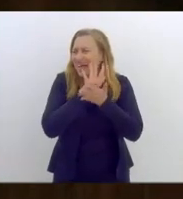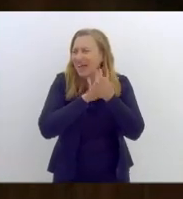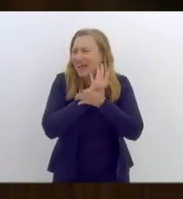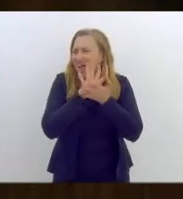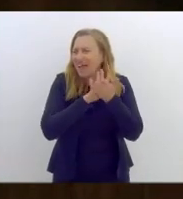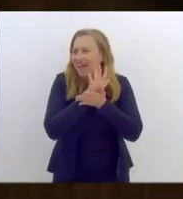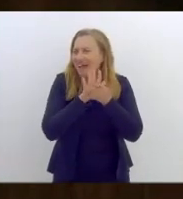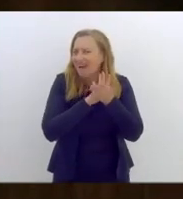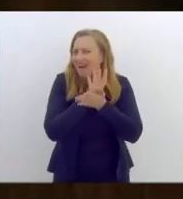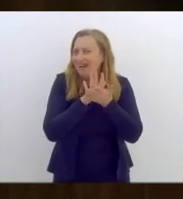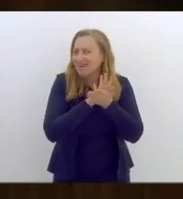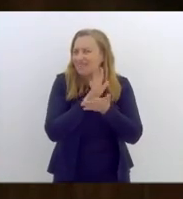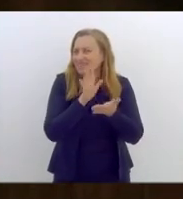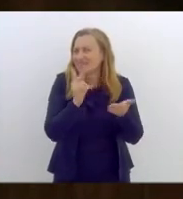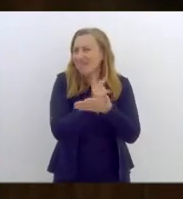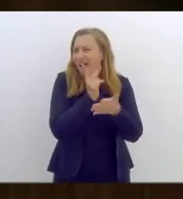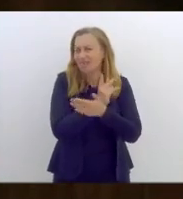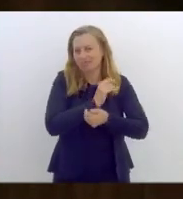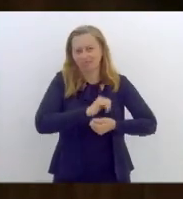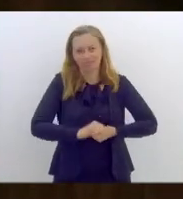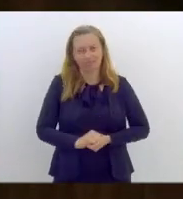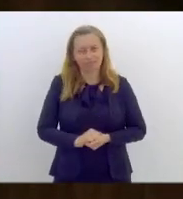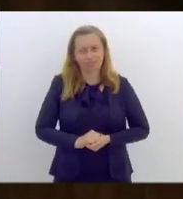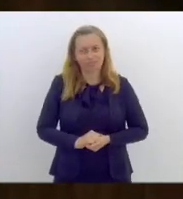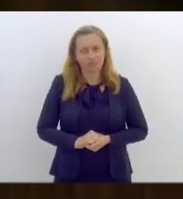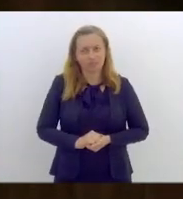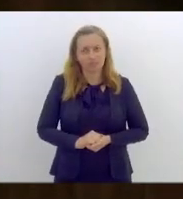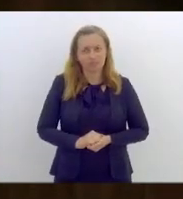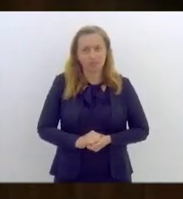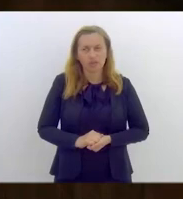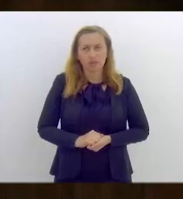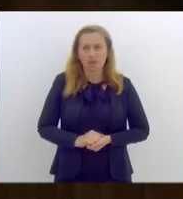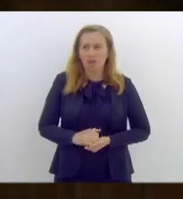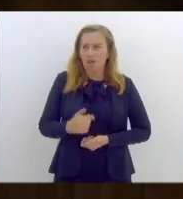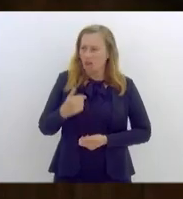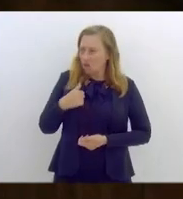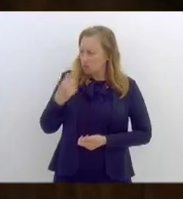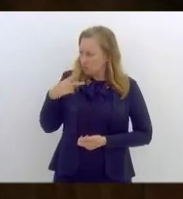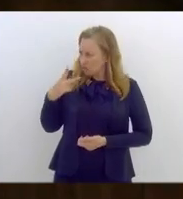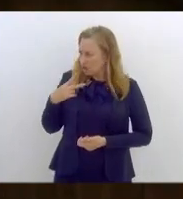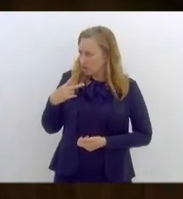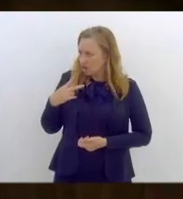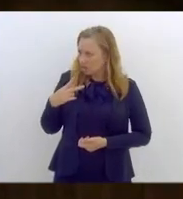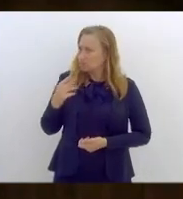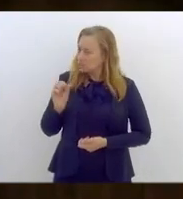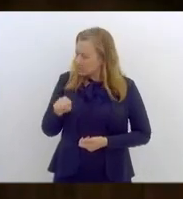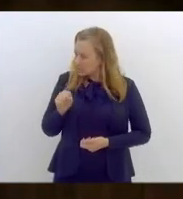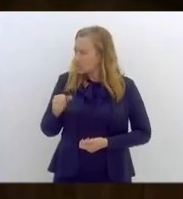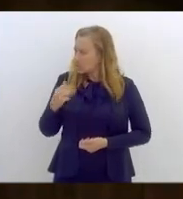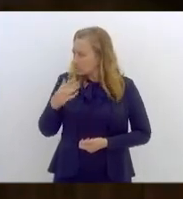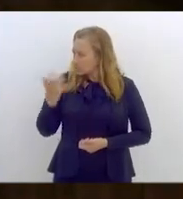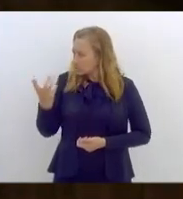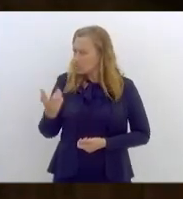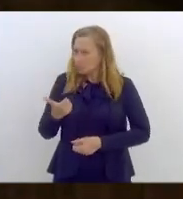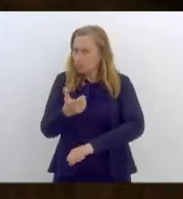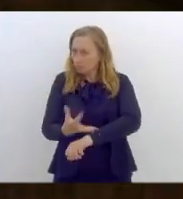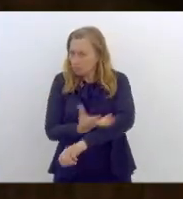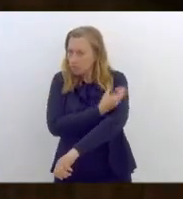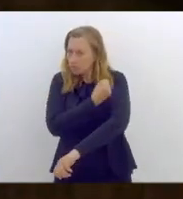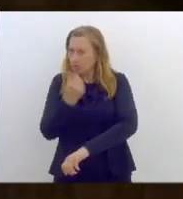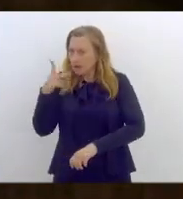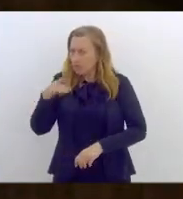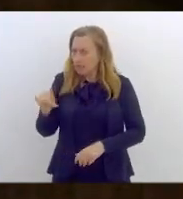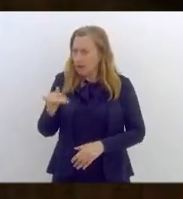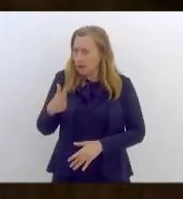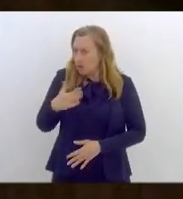nenhuma lesão nós estávamos lá agora não sou eu que tô falando Claro sou pai sou emocionado o meu filho